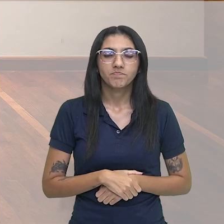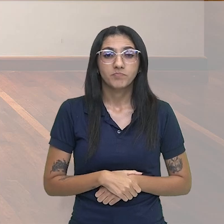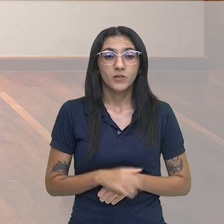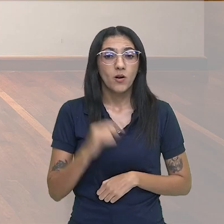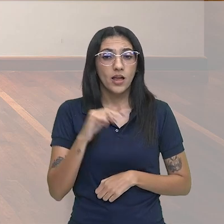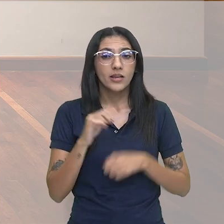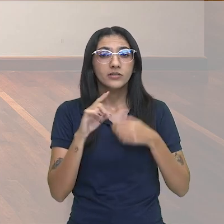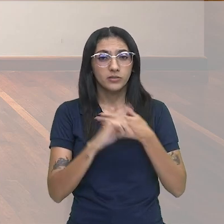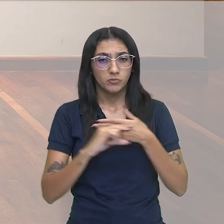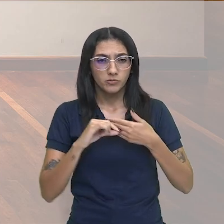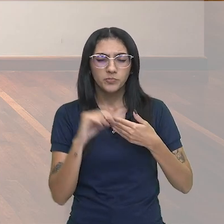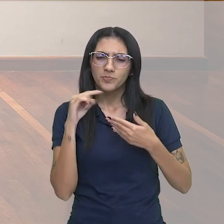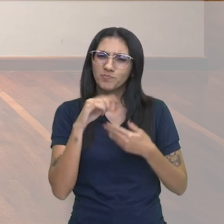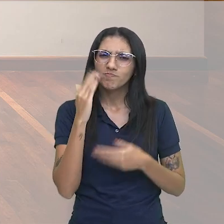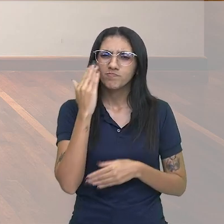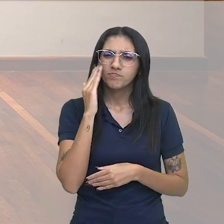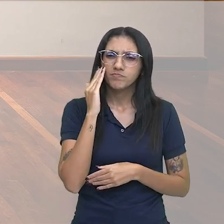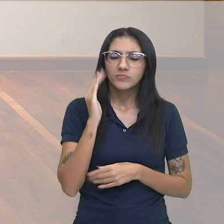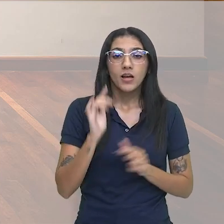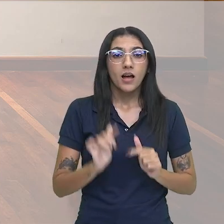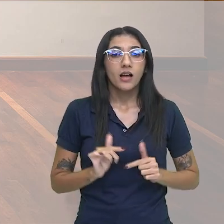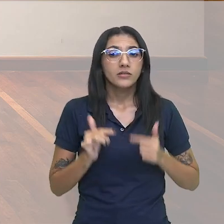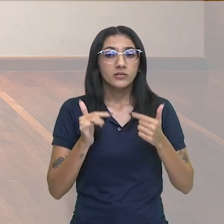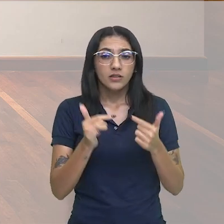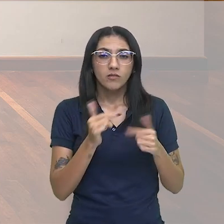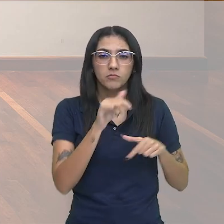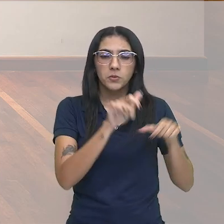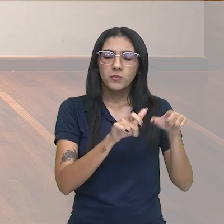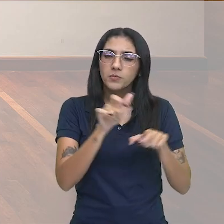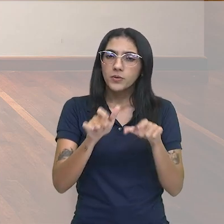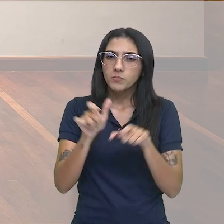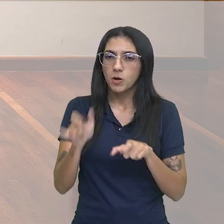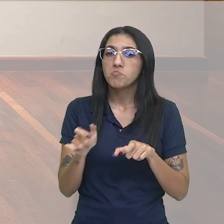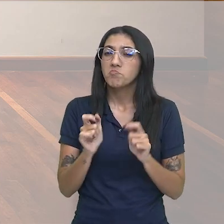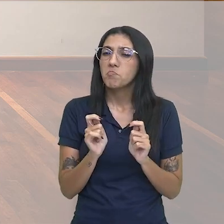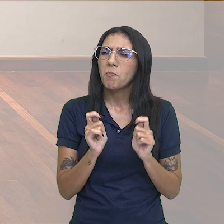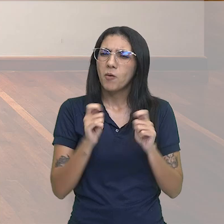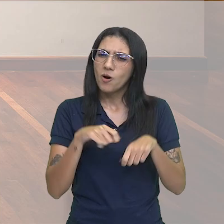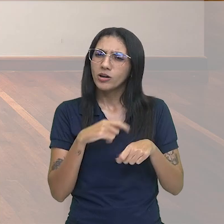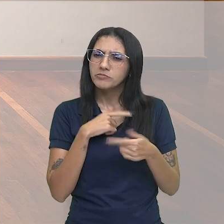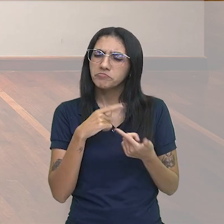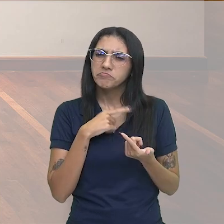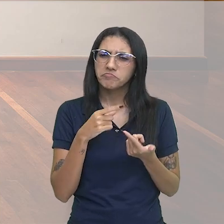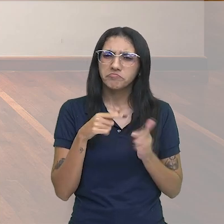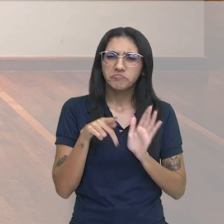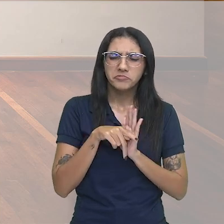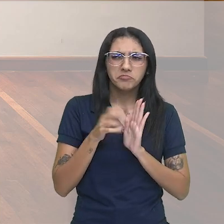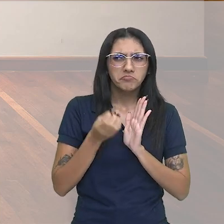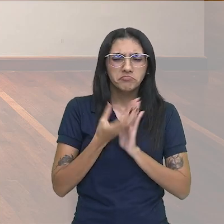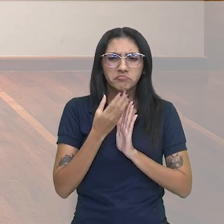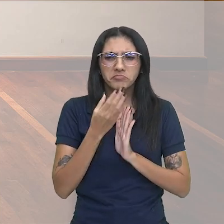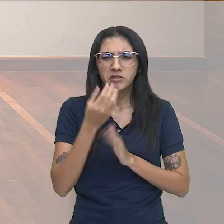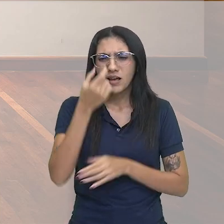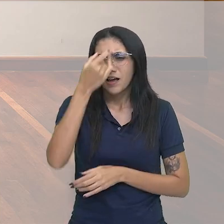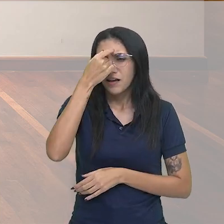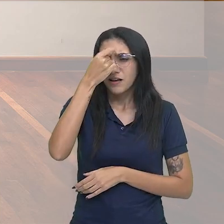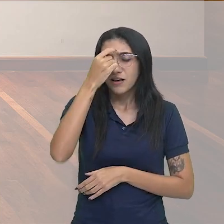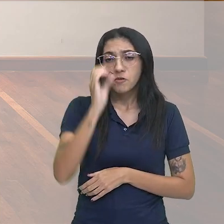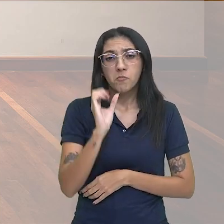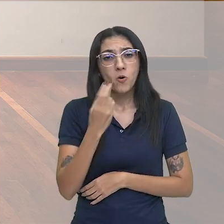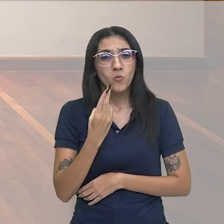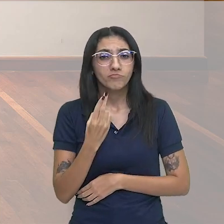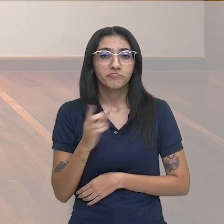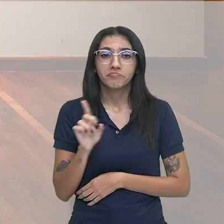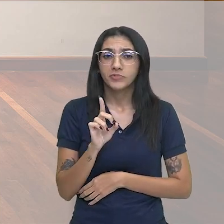Weber entendia que as ações dos indivíduos podiam ser racionais ou irracionais.